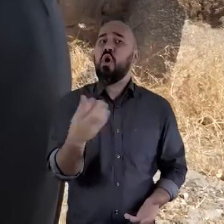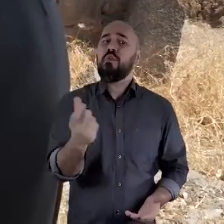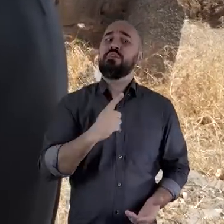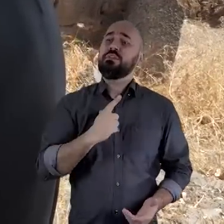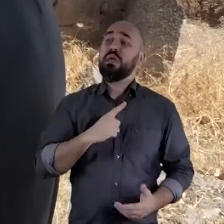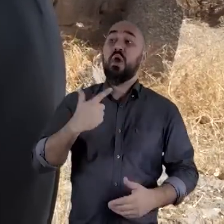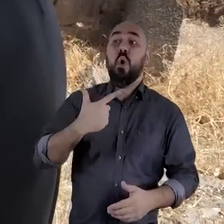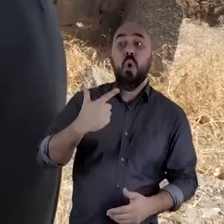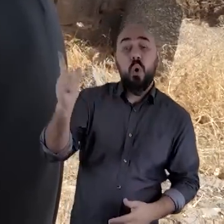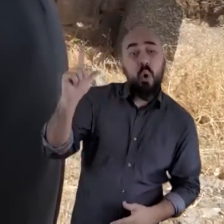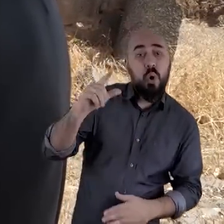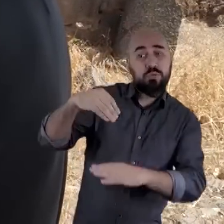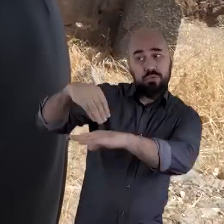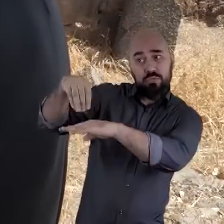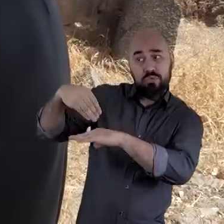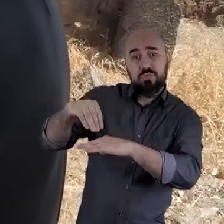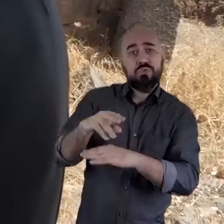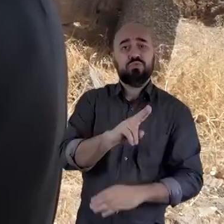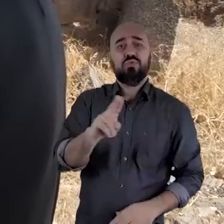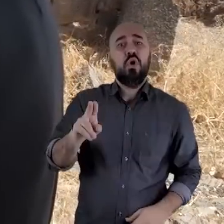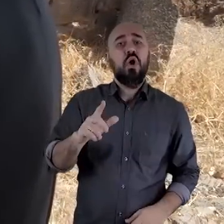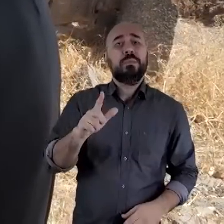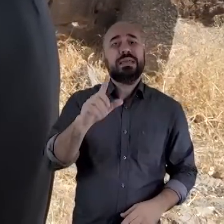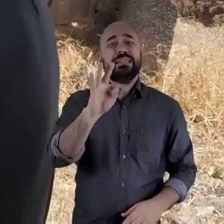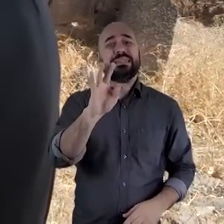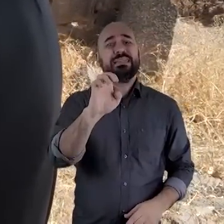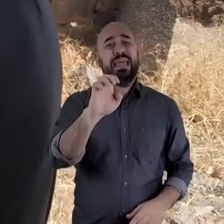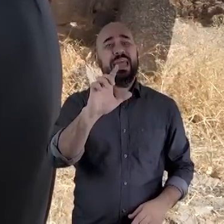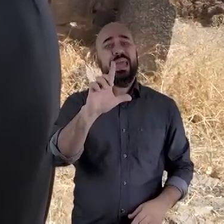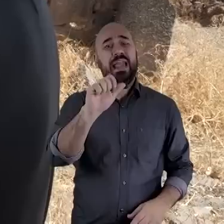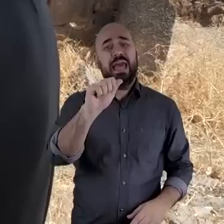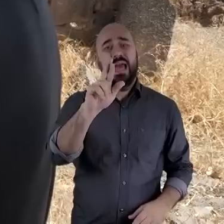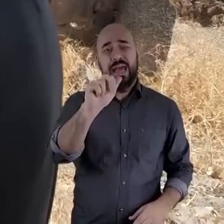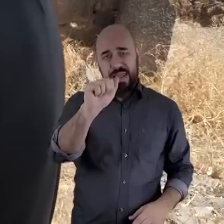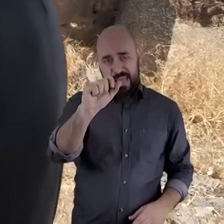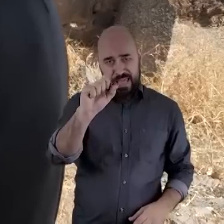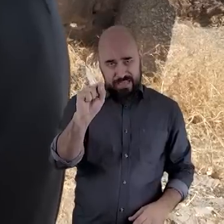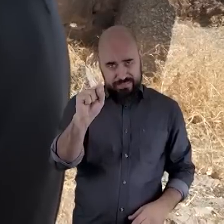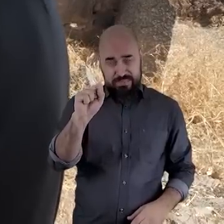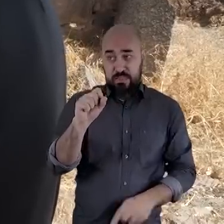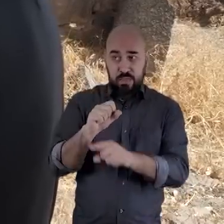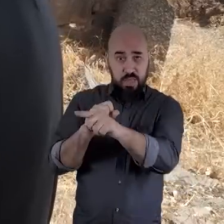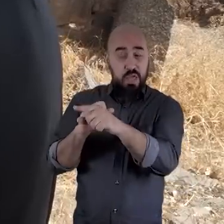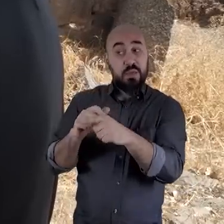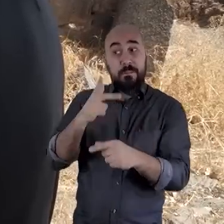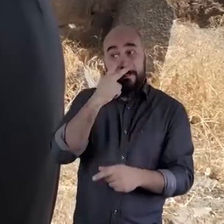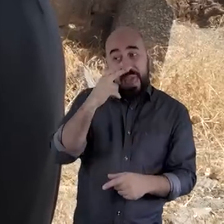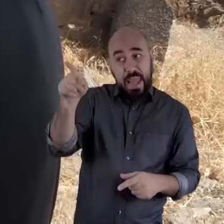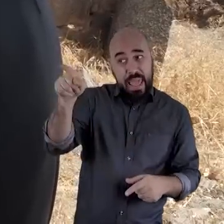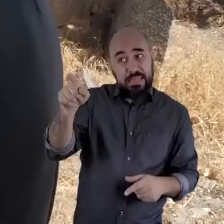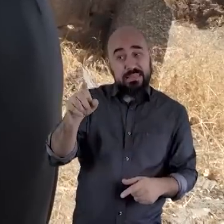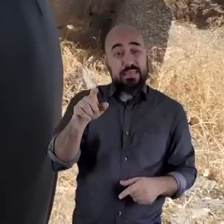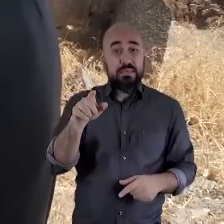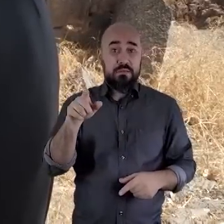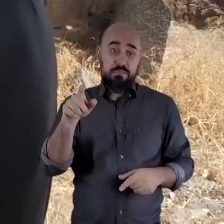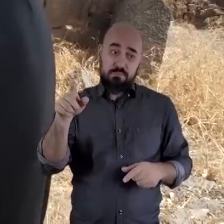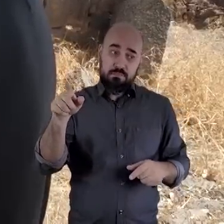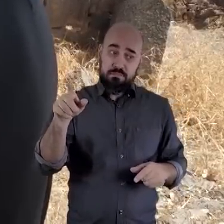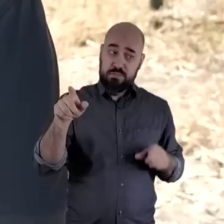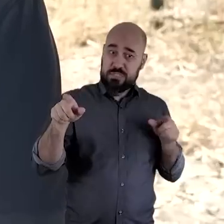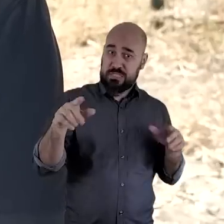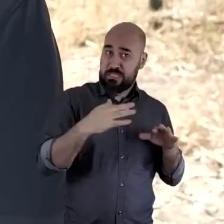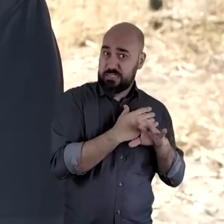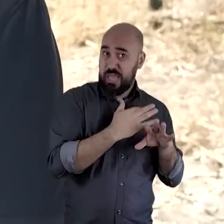daqui, chamado El Araj. Mas o senhor ainda acha que aqui é o melhor candidato. Por que o senhor acha que Betsaida seria justamente aqui onde nós